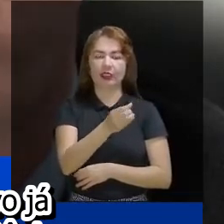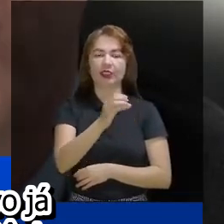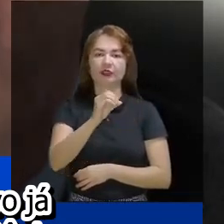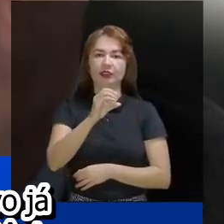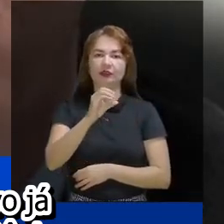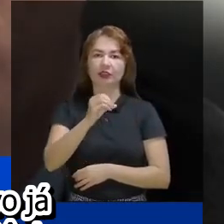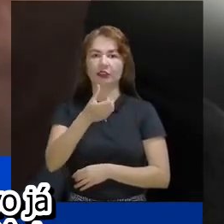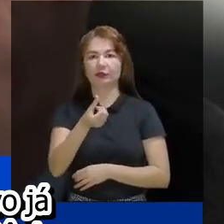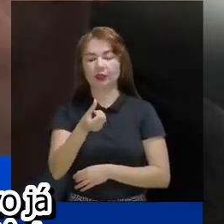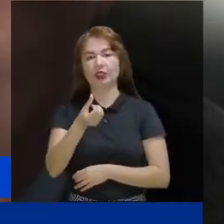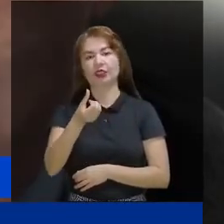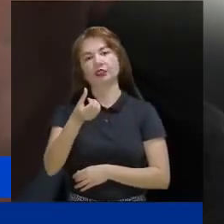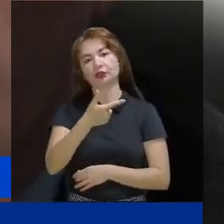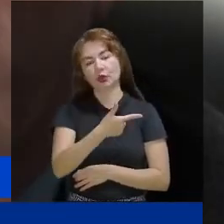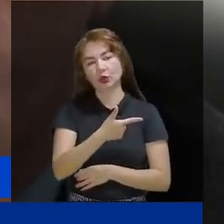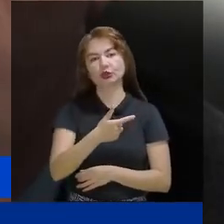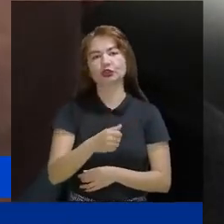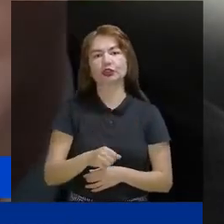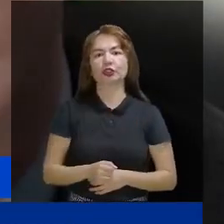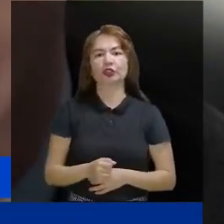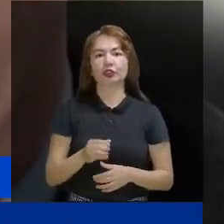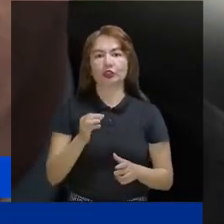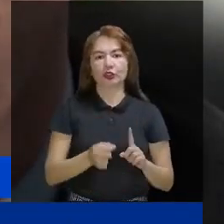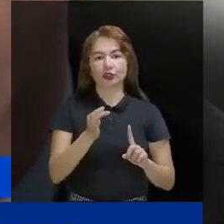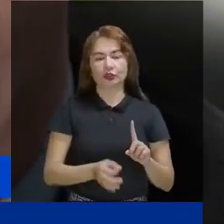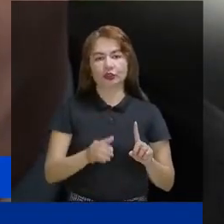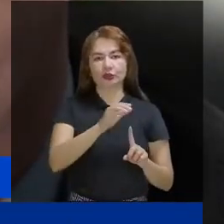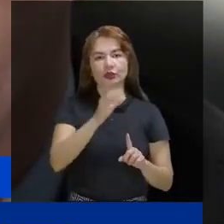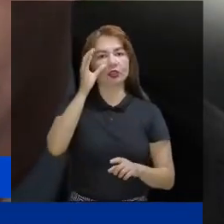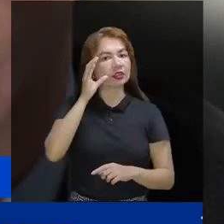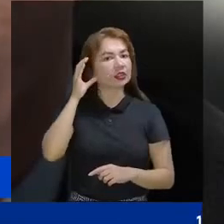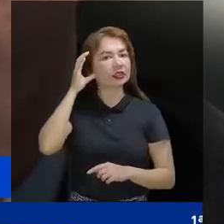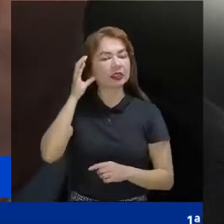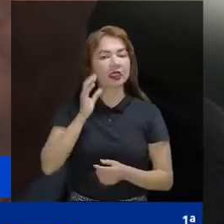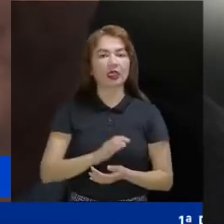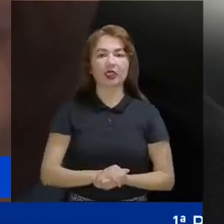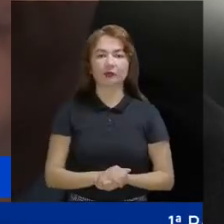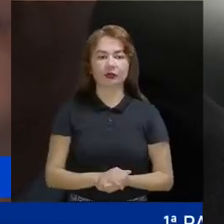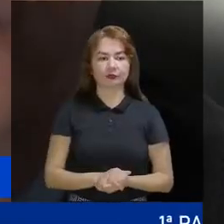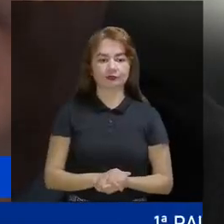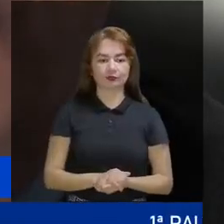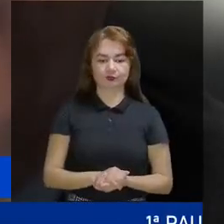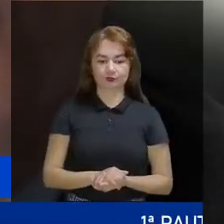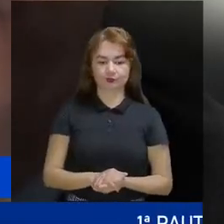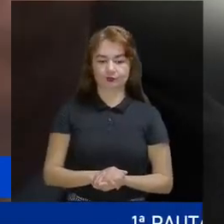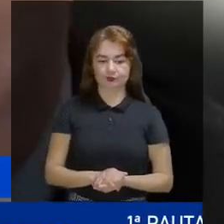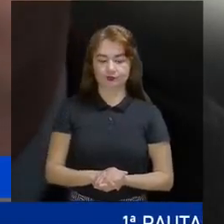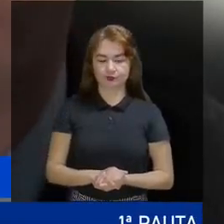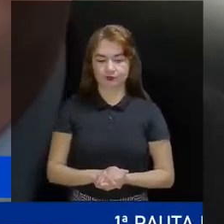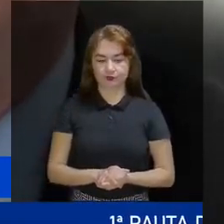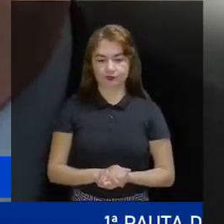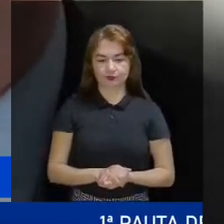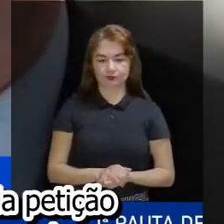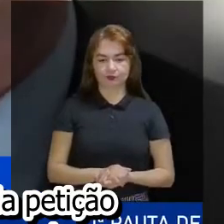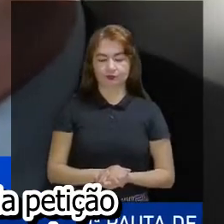06000662, relator juiz Carmo Antônio. Decisão monocrática de 10/11/2023. Fecho aspas. Agora